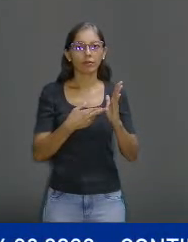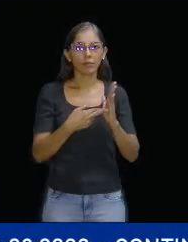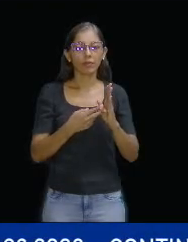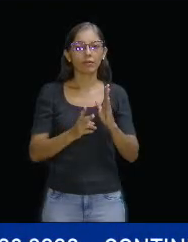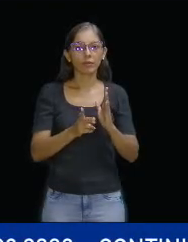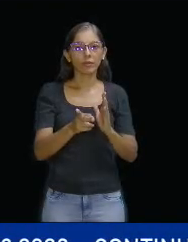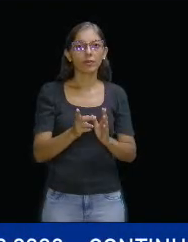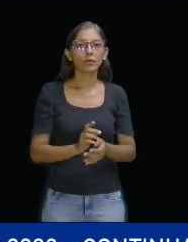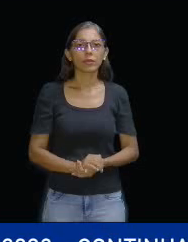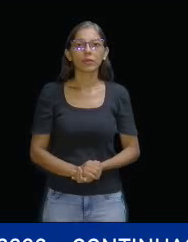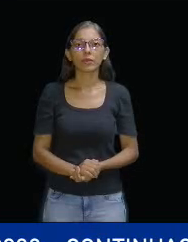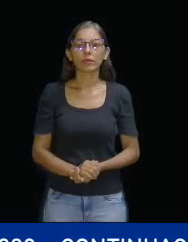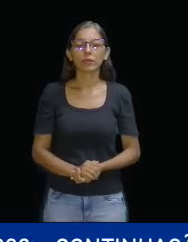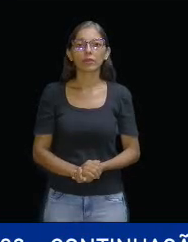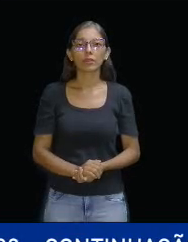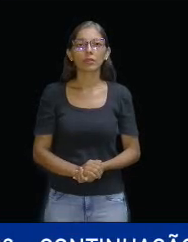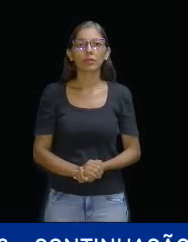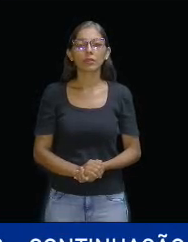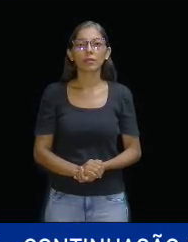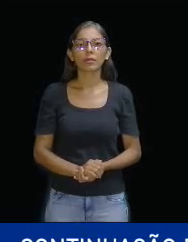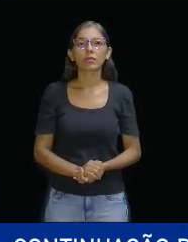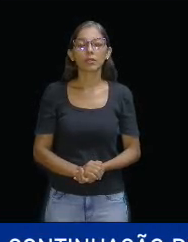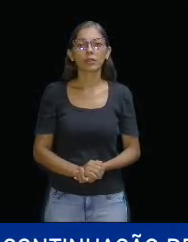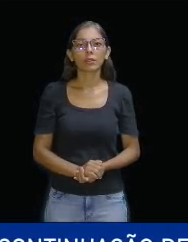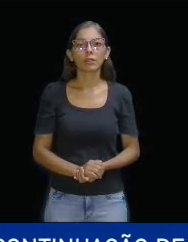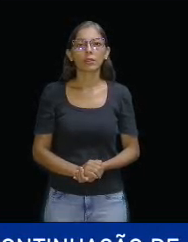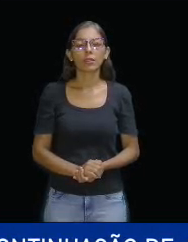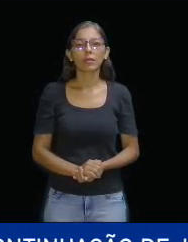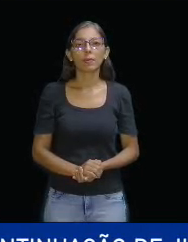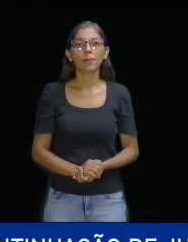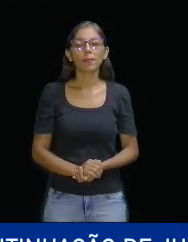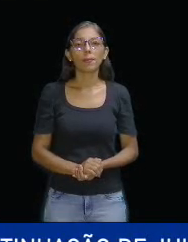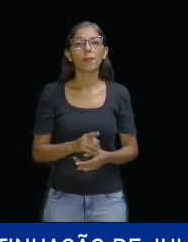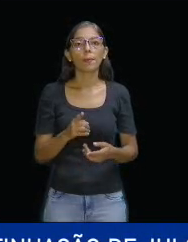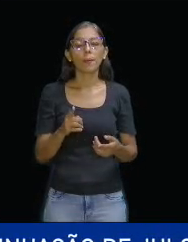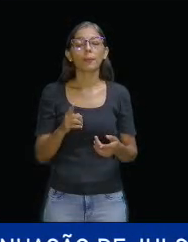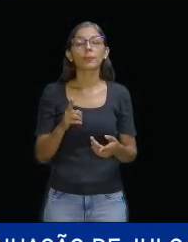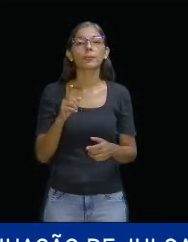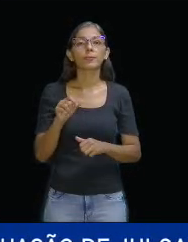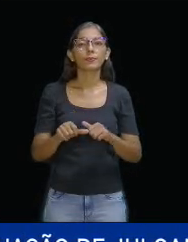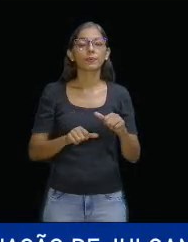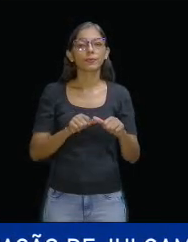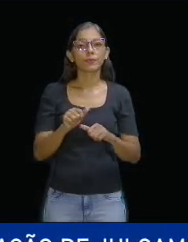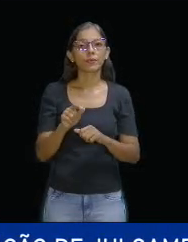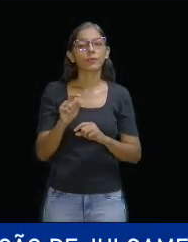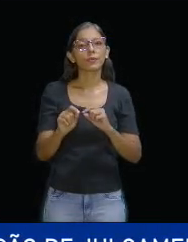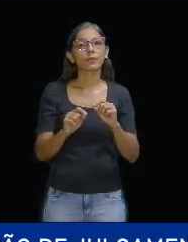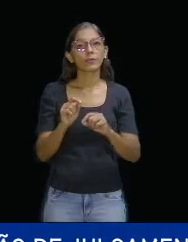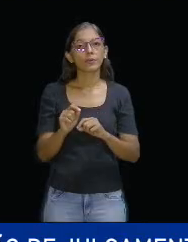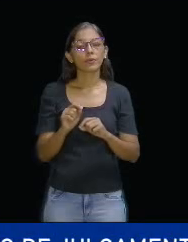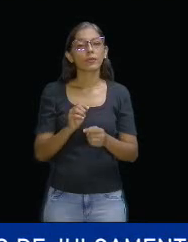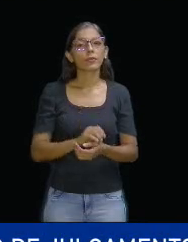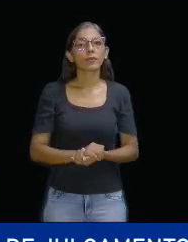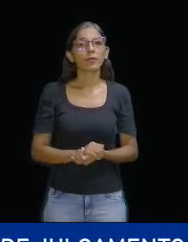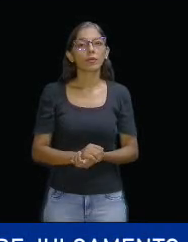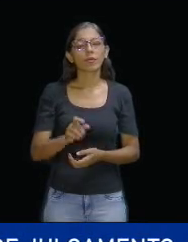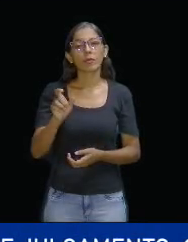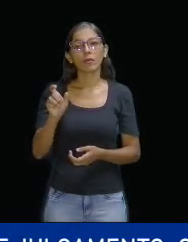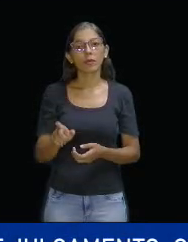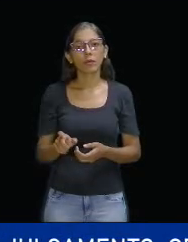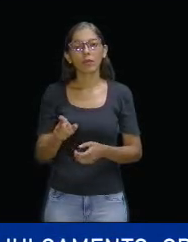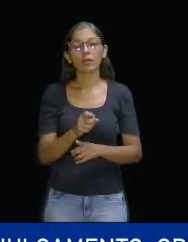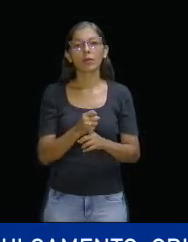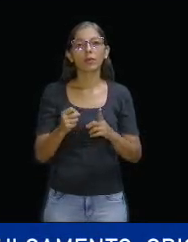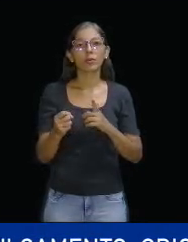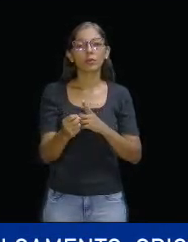Então, a controvérsia... Na tela, o juiz Carlos Fernando, na barra inferior de rolagem. Primeiro,